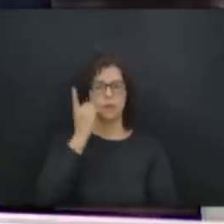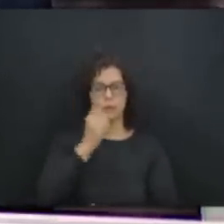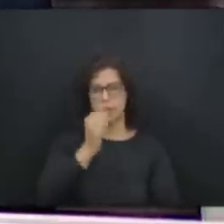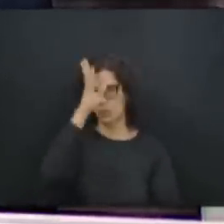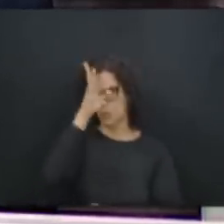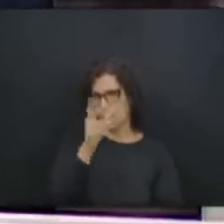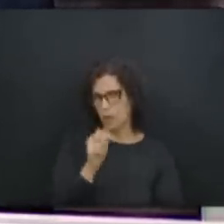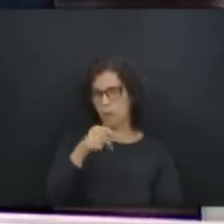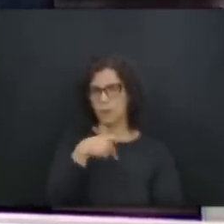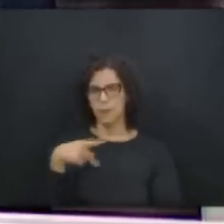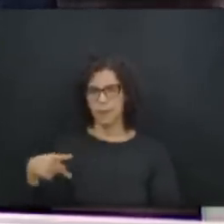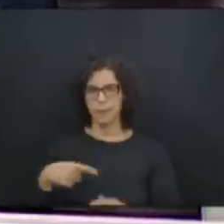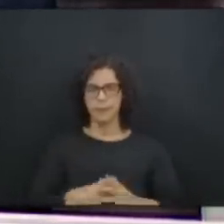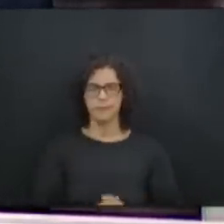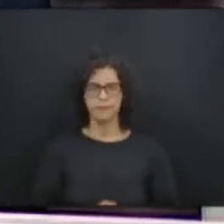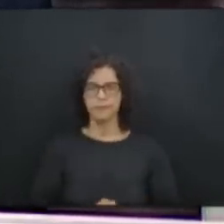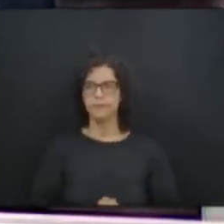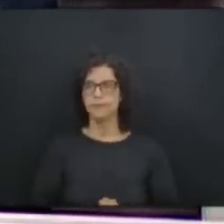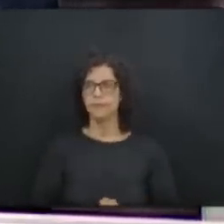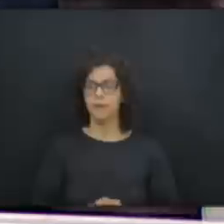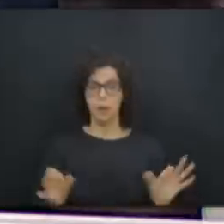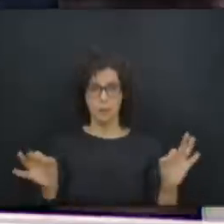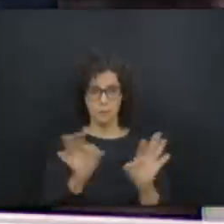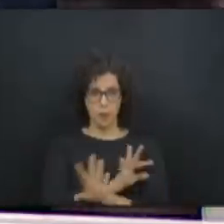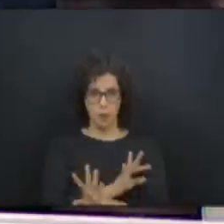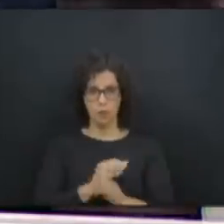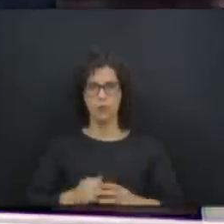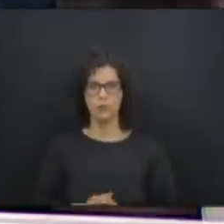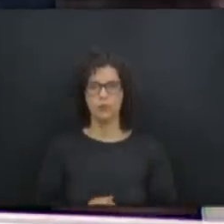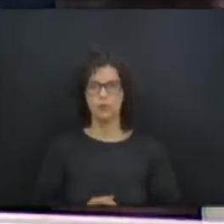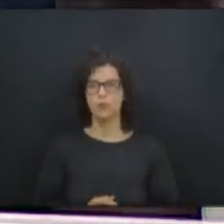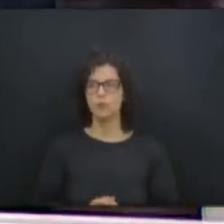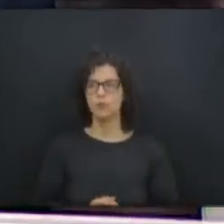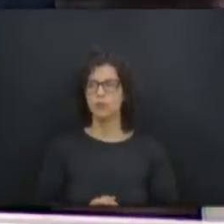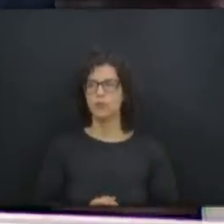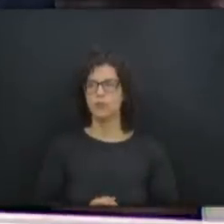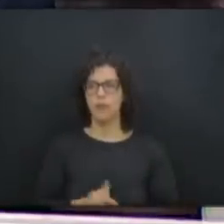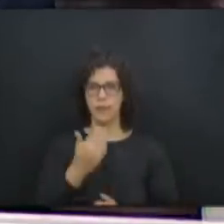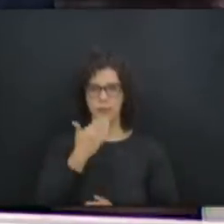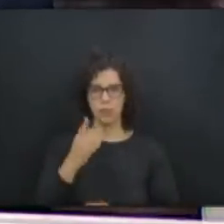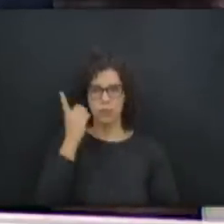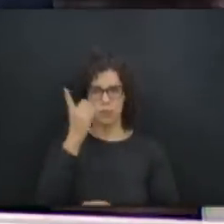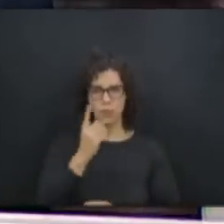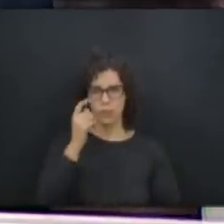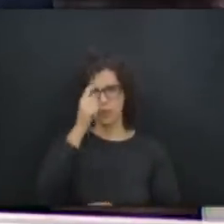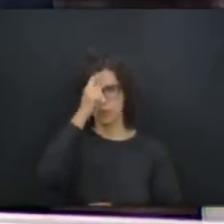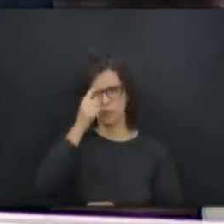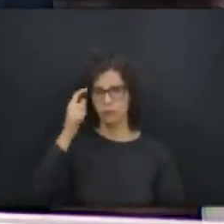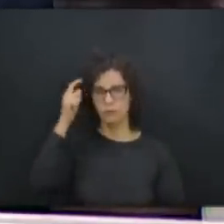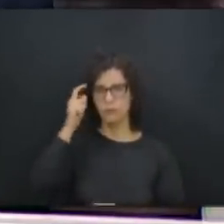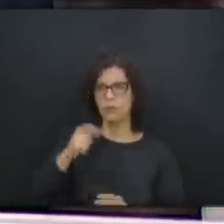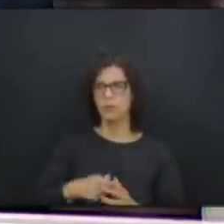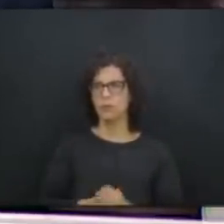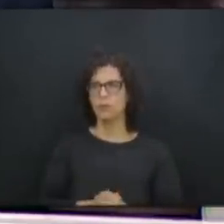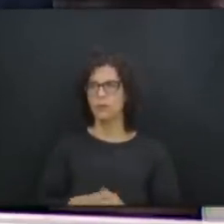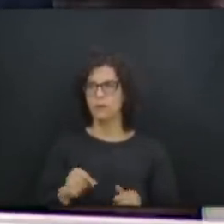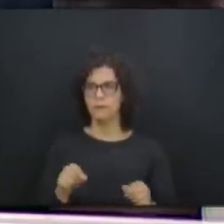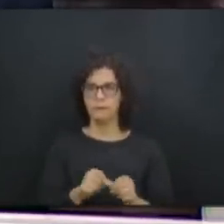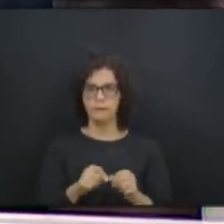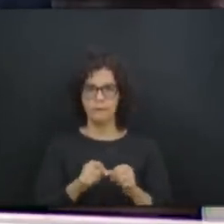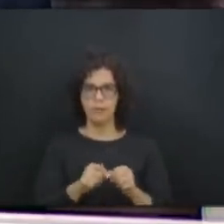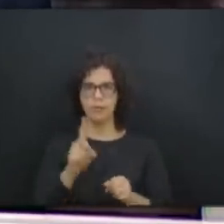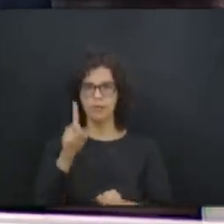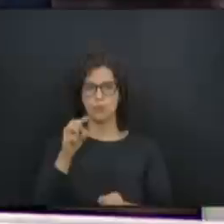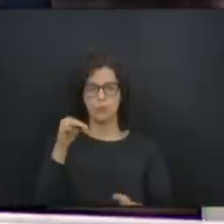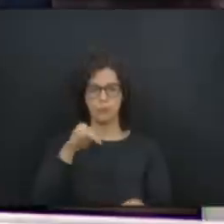deputado o galo do PP após o que por solicitação do deputado Soldado Fruit foi